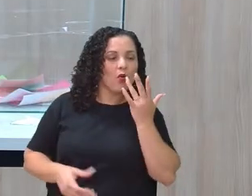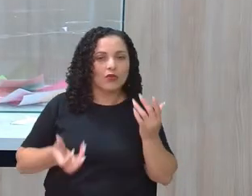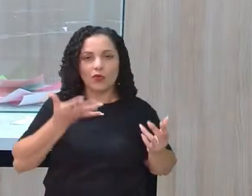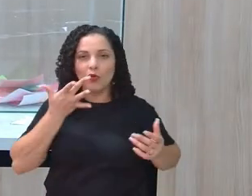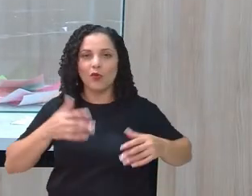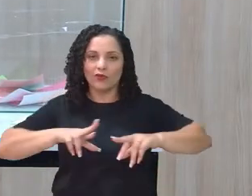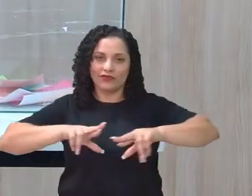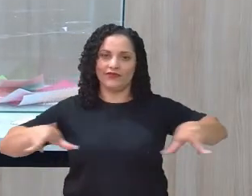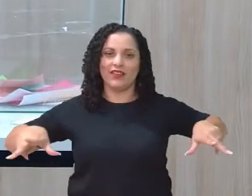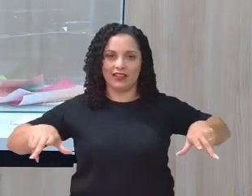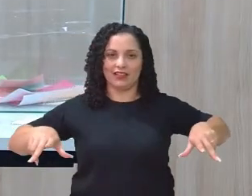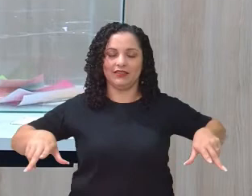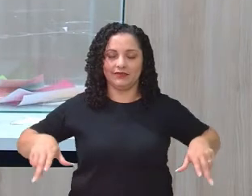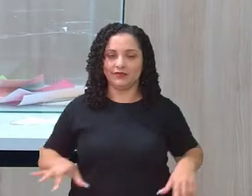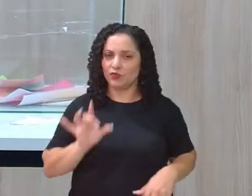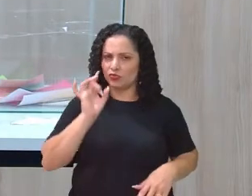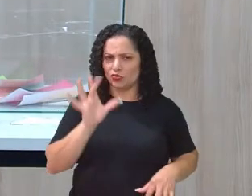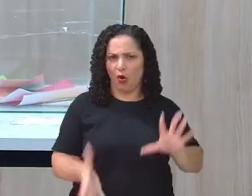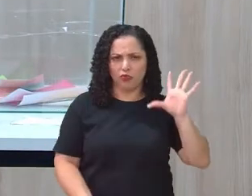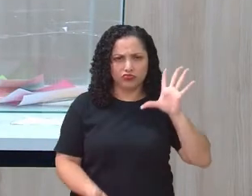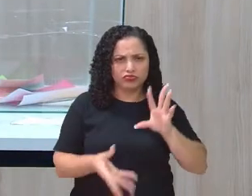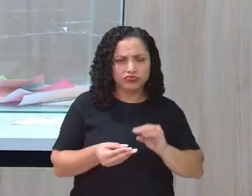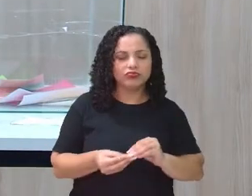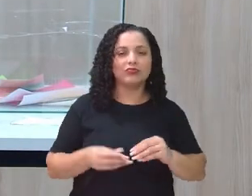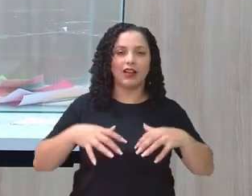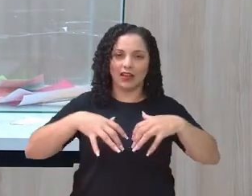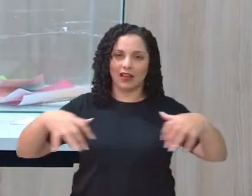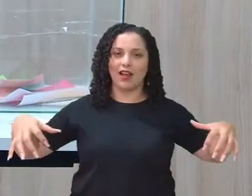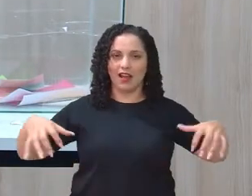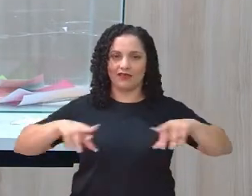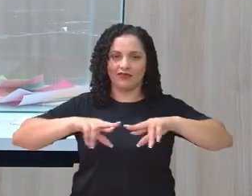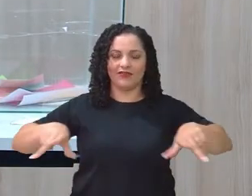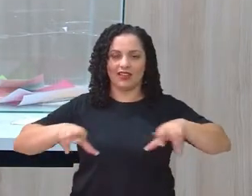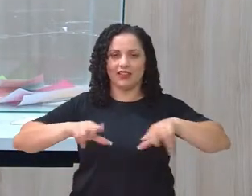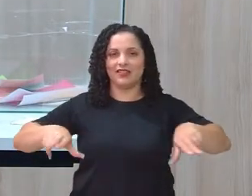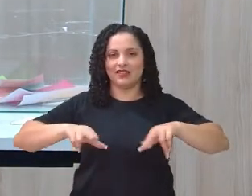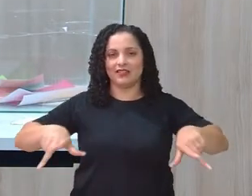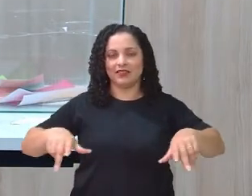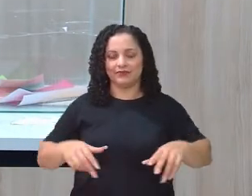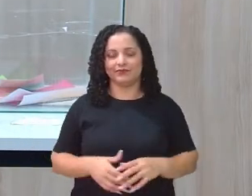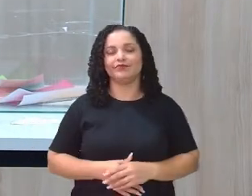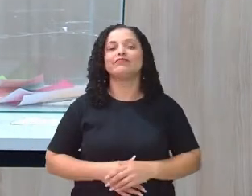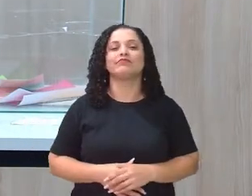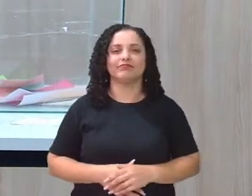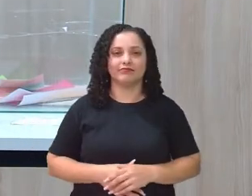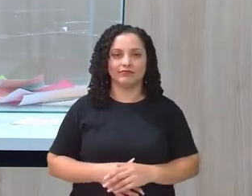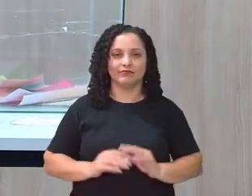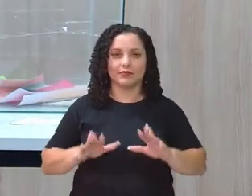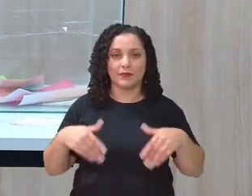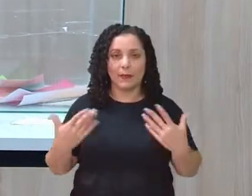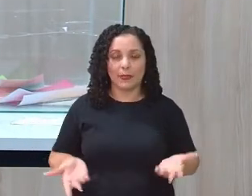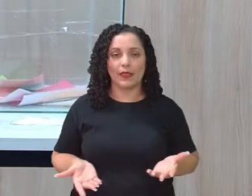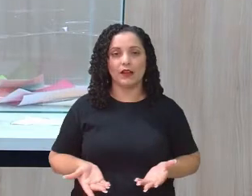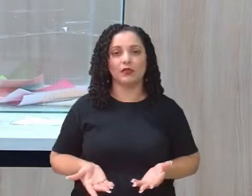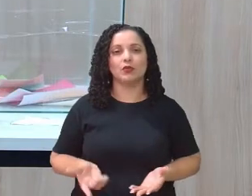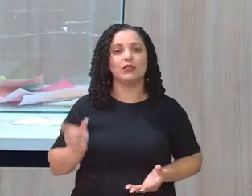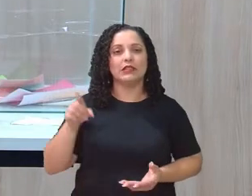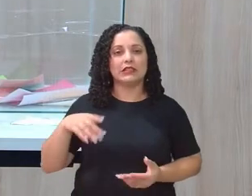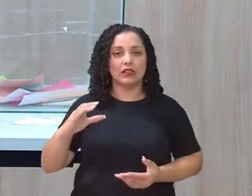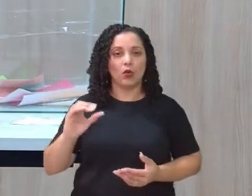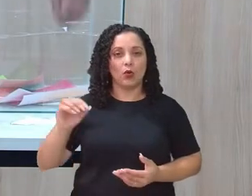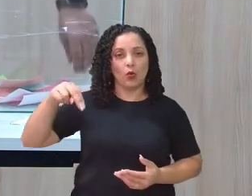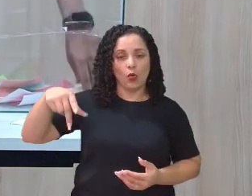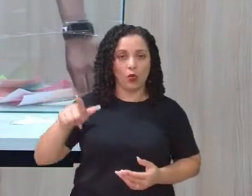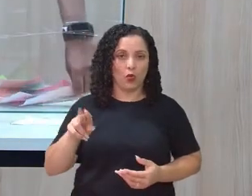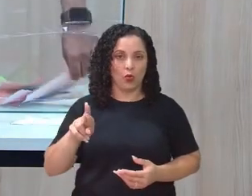cor, certo? Então, essa é a diferença aí entre a palavra congruente e a palavra igual. Quando a gente fala congruente, significa